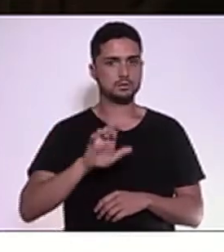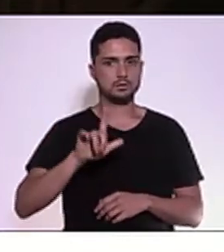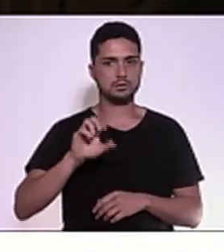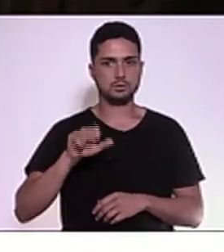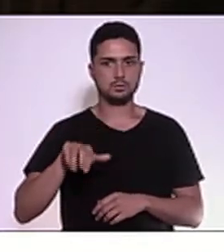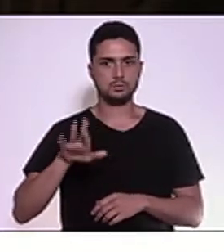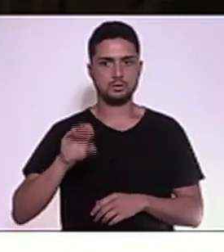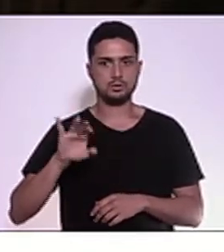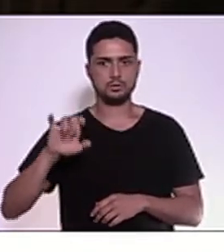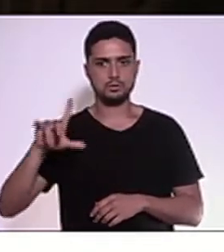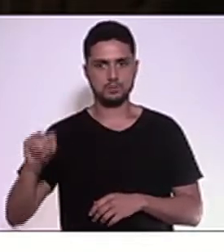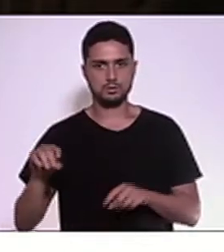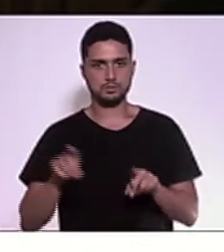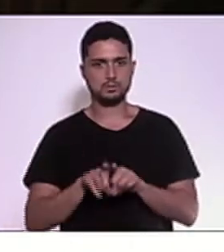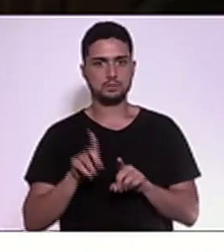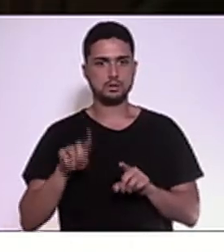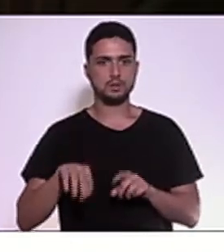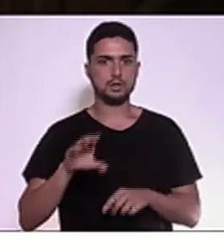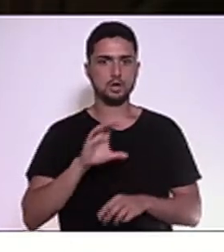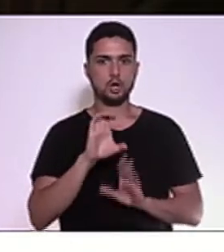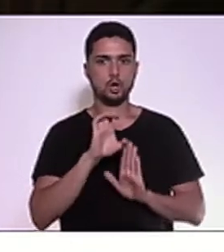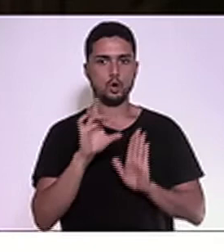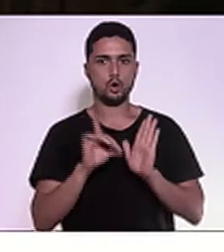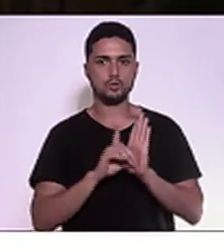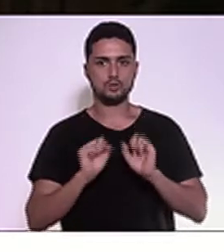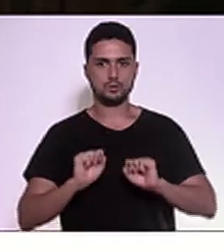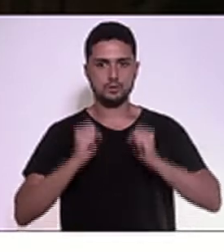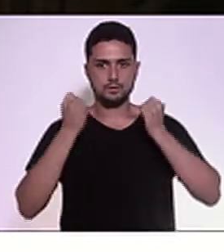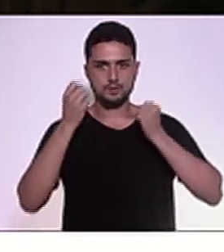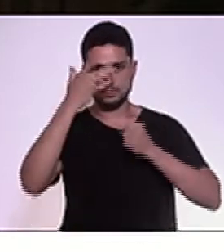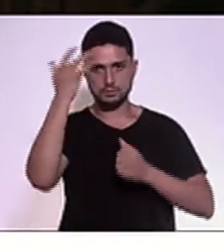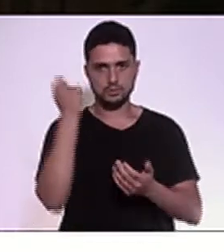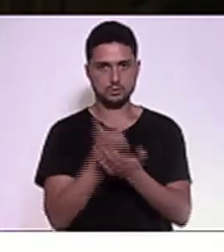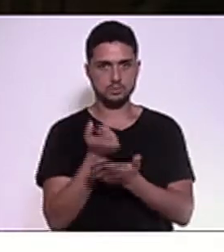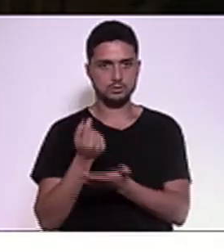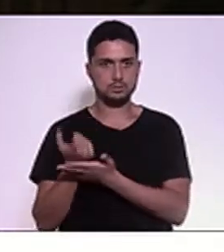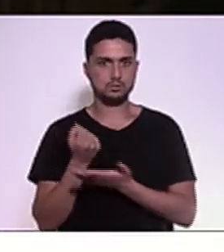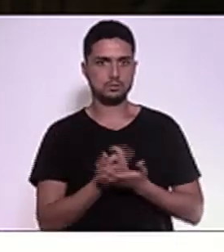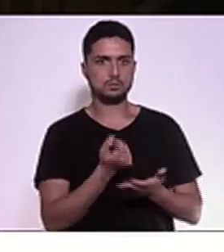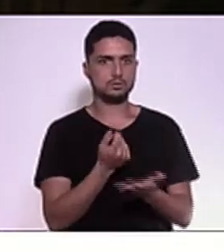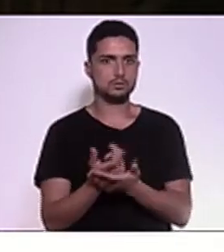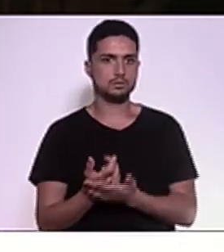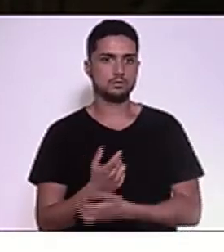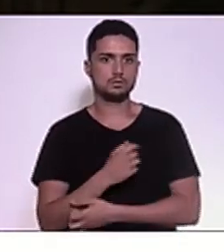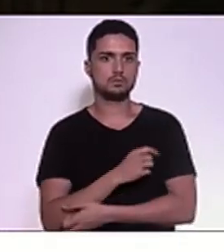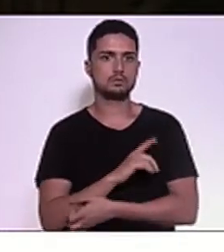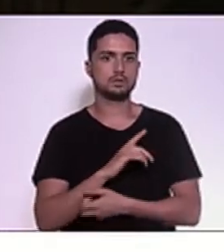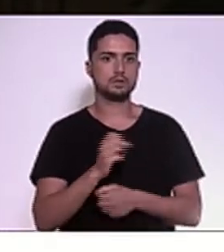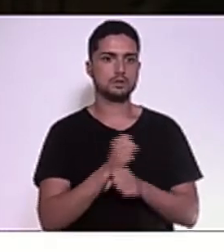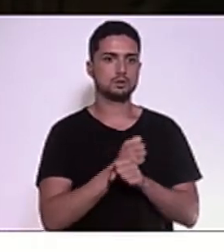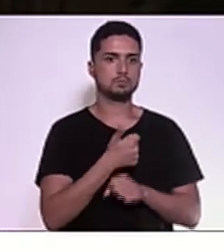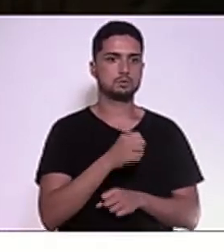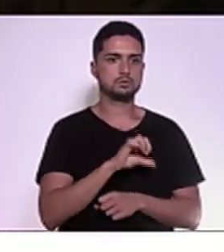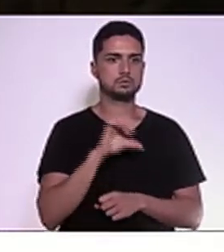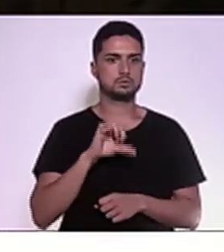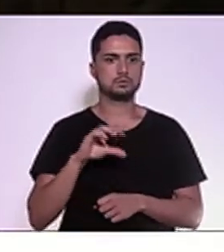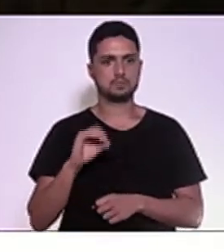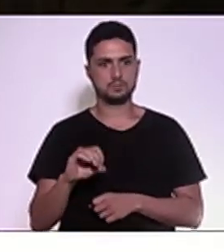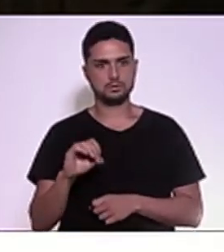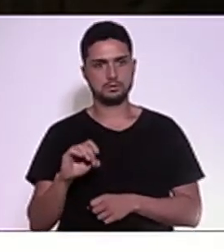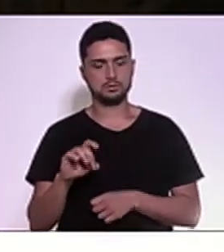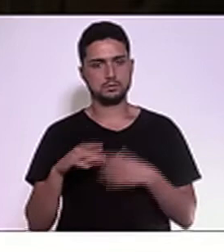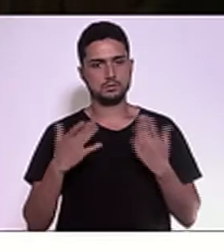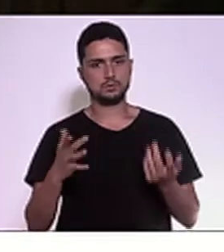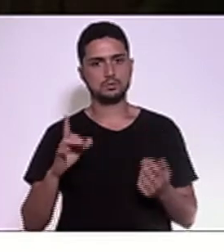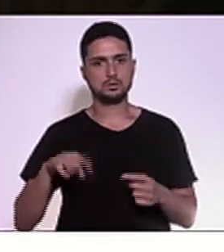o Código de Defesa do Consumidor, lei que remonta ao ano de 1990, portanto,